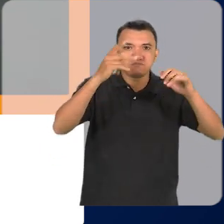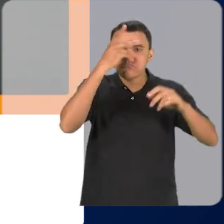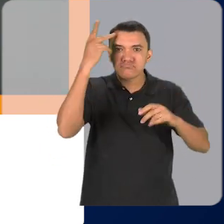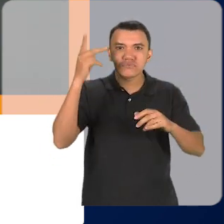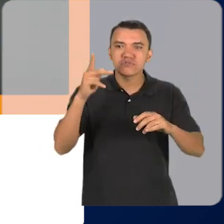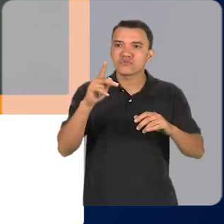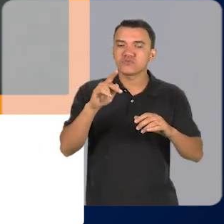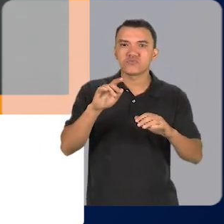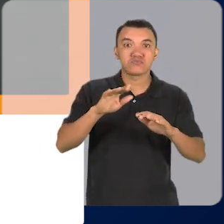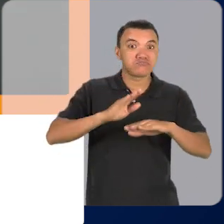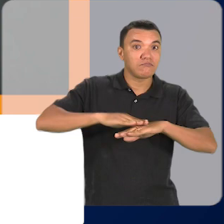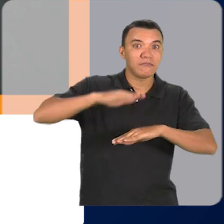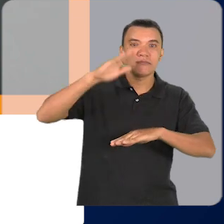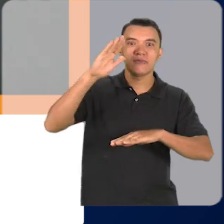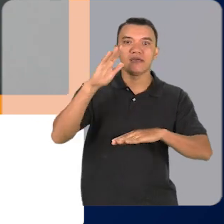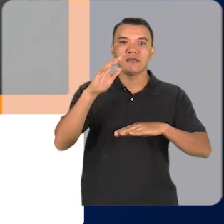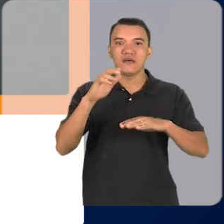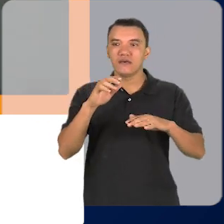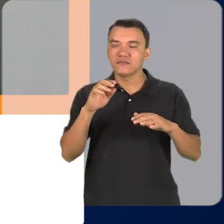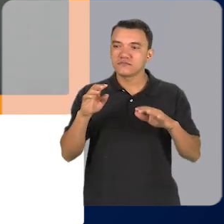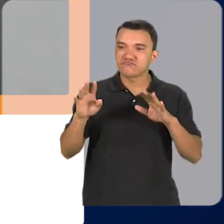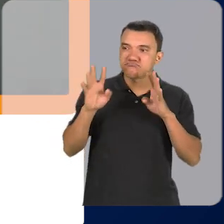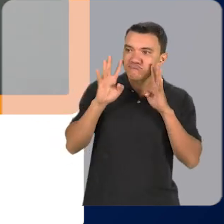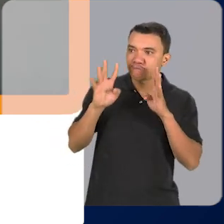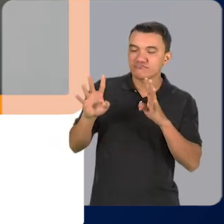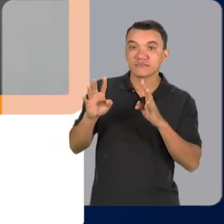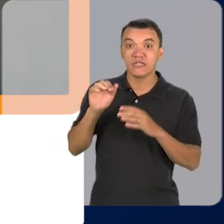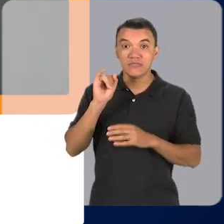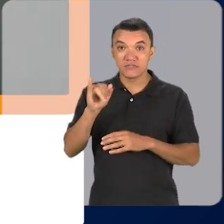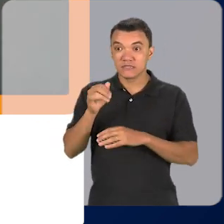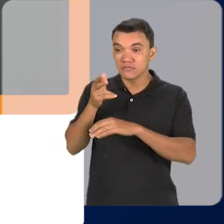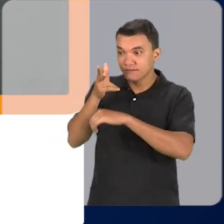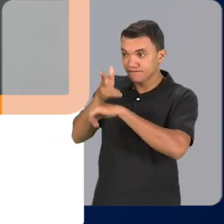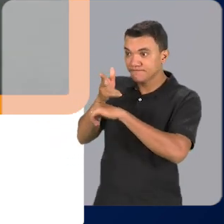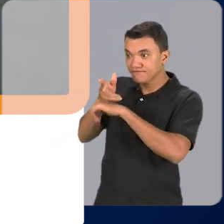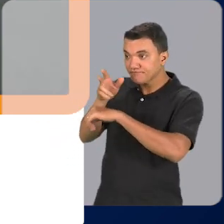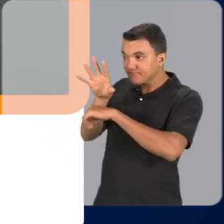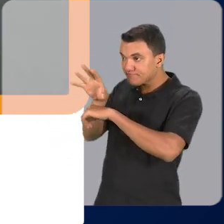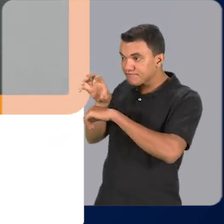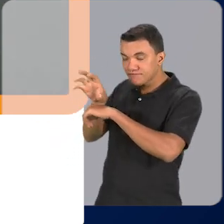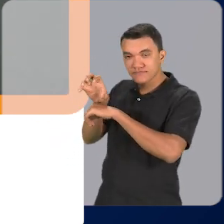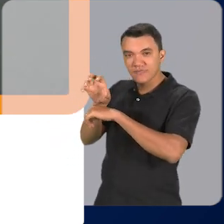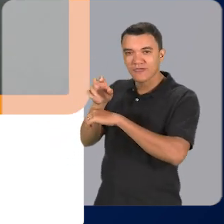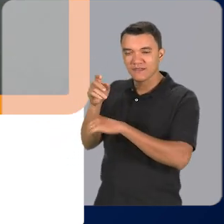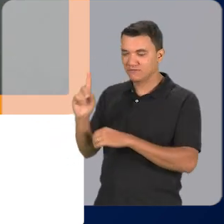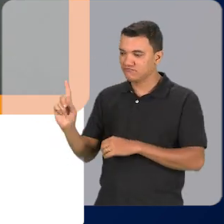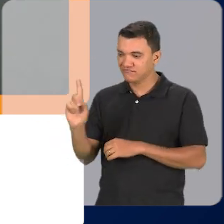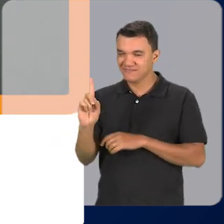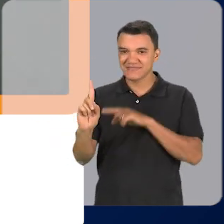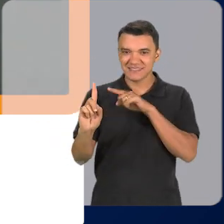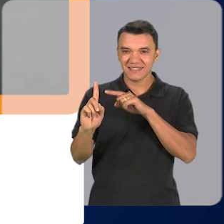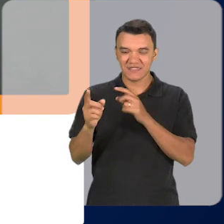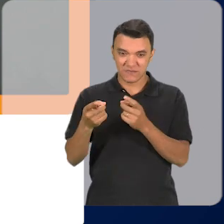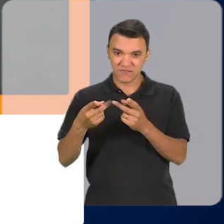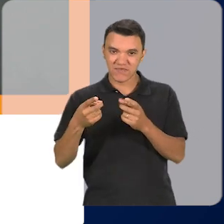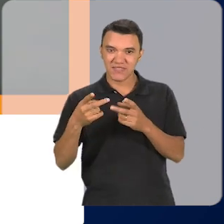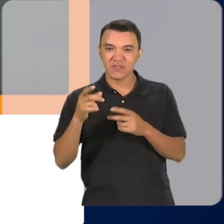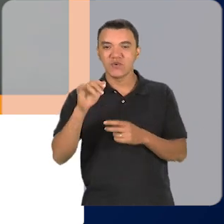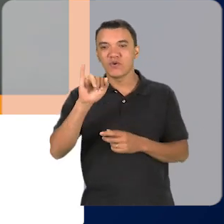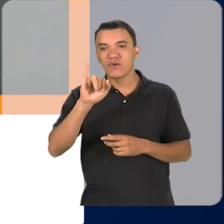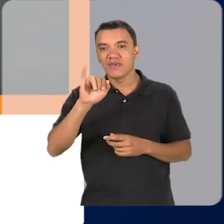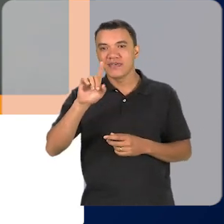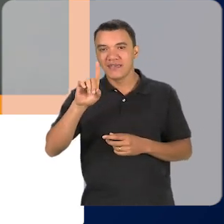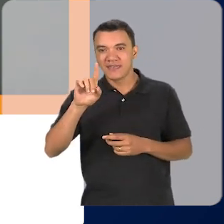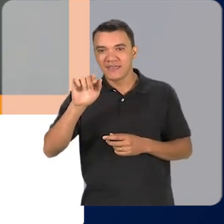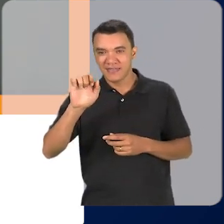grava a performance do moço que vende ideal aqui na porta, ou do beiju, e coloca isso